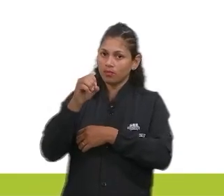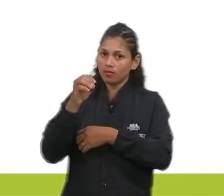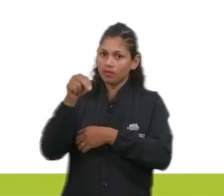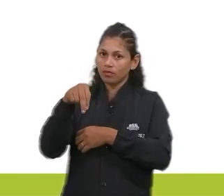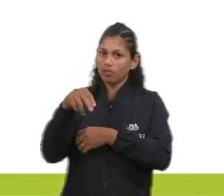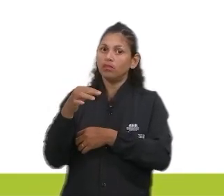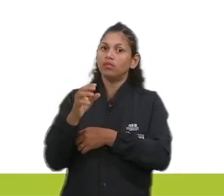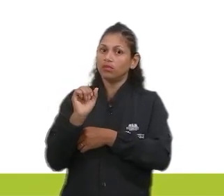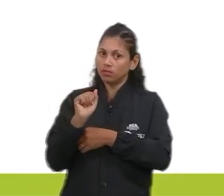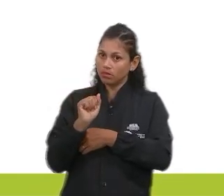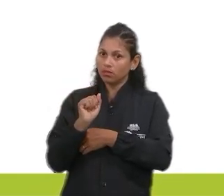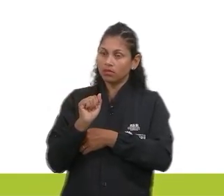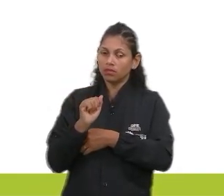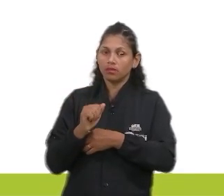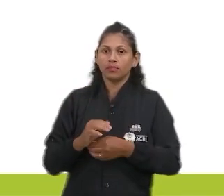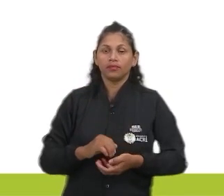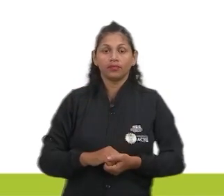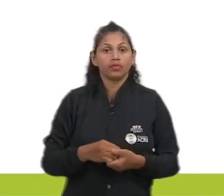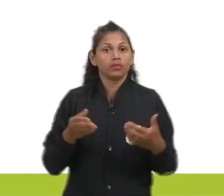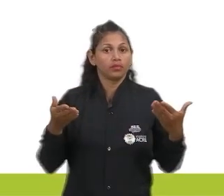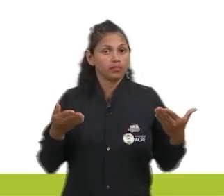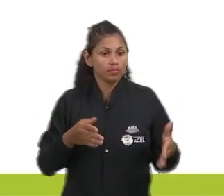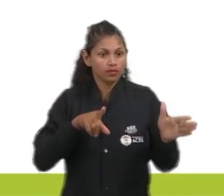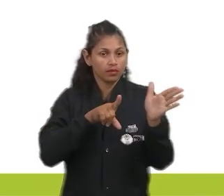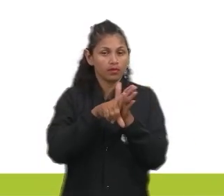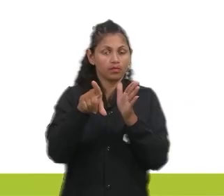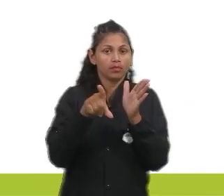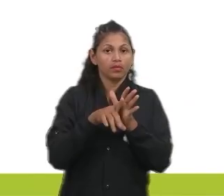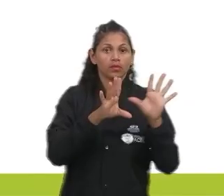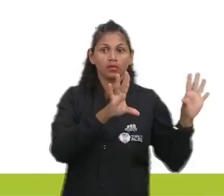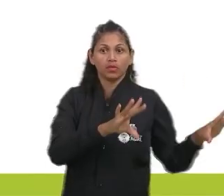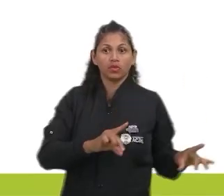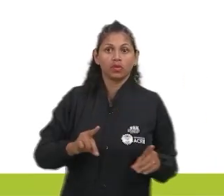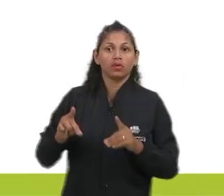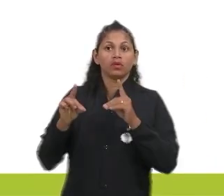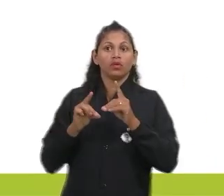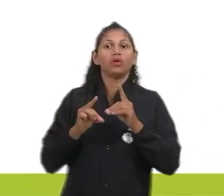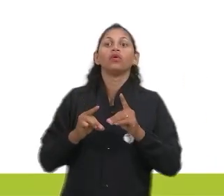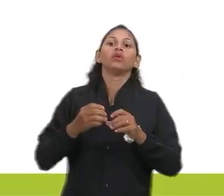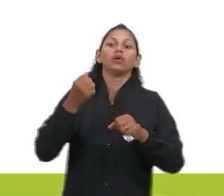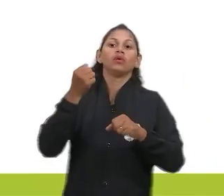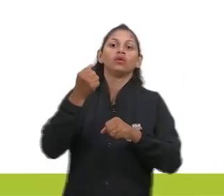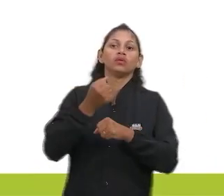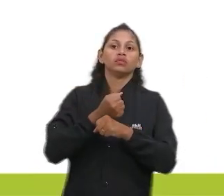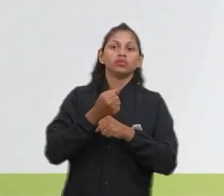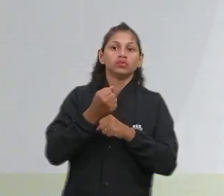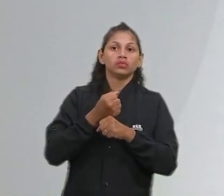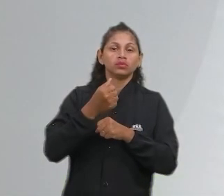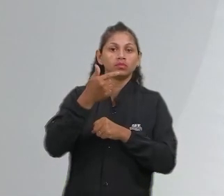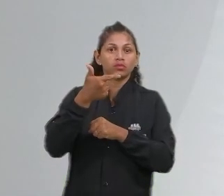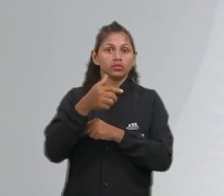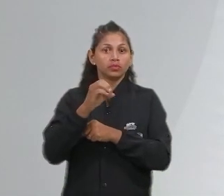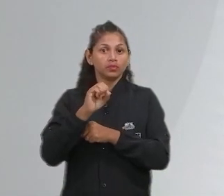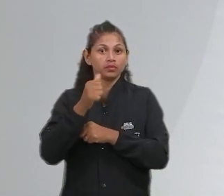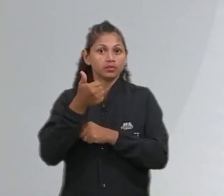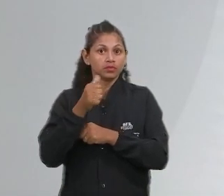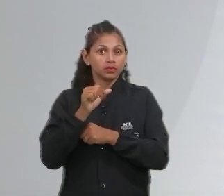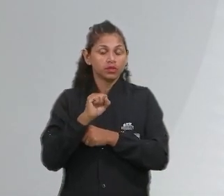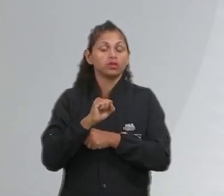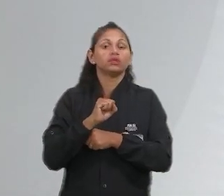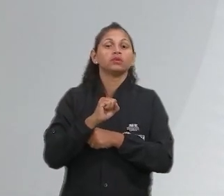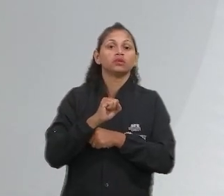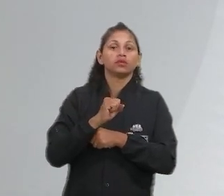Vamos aqui para uma questão retirada lá do Enem 2018, Prova amarela,